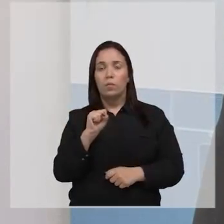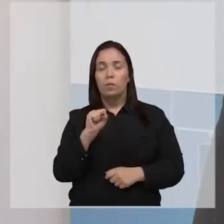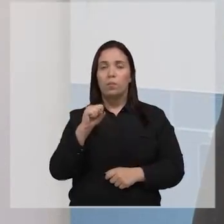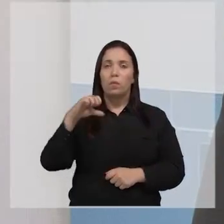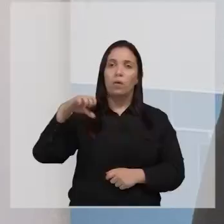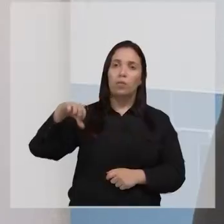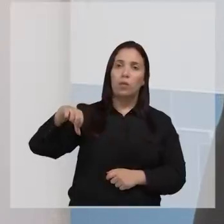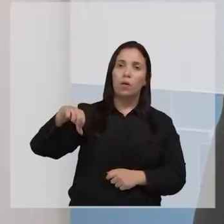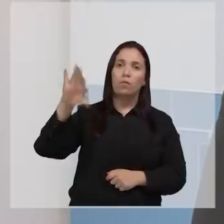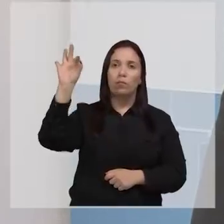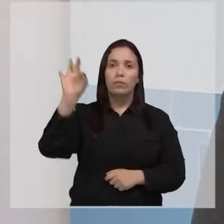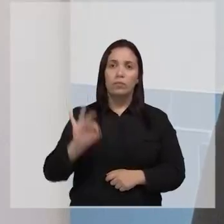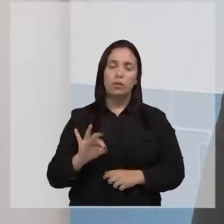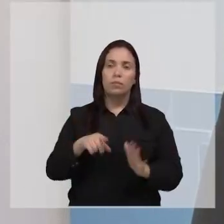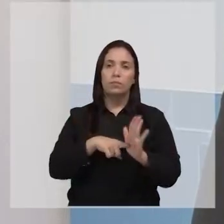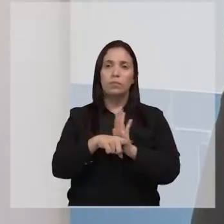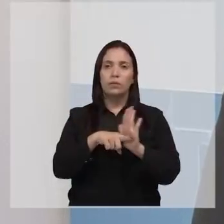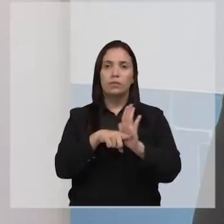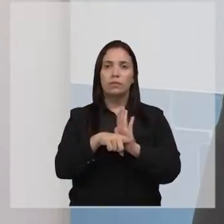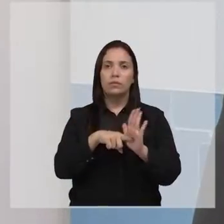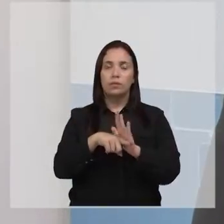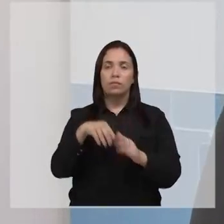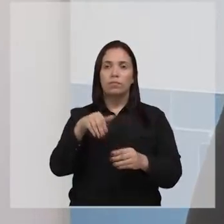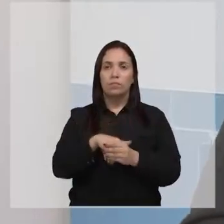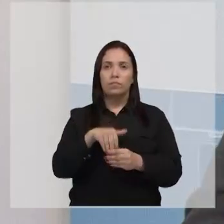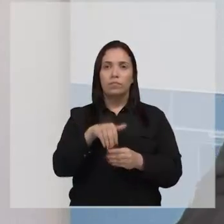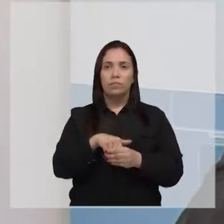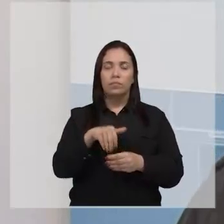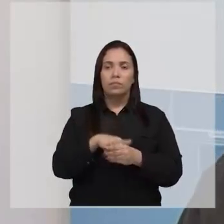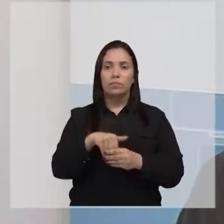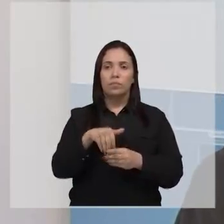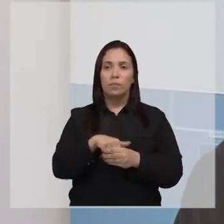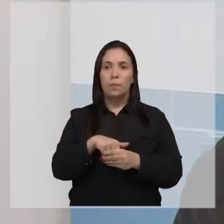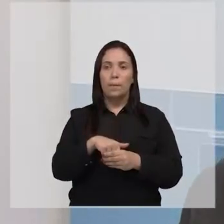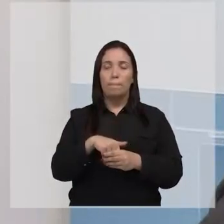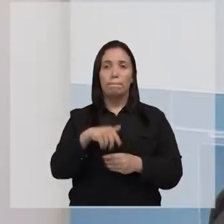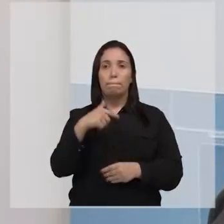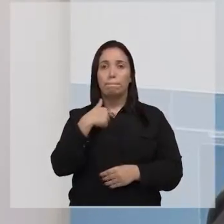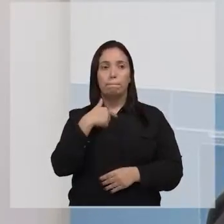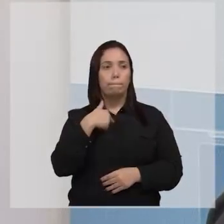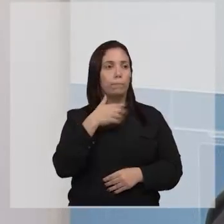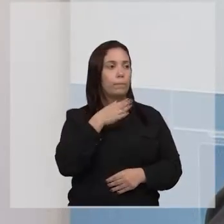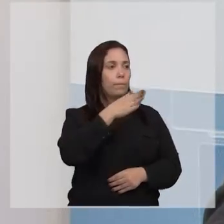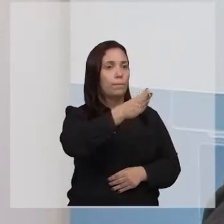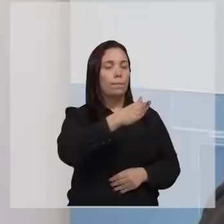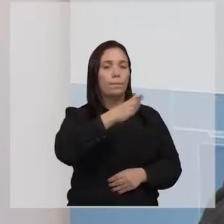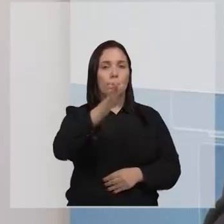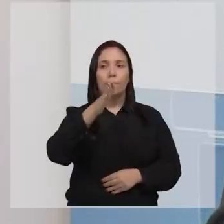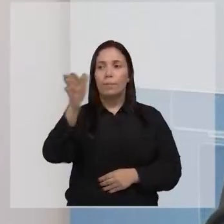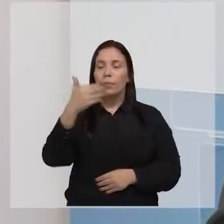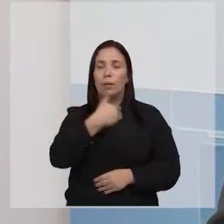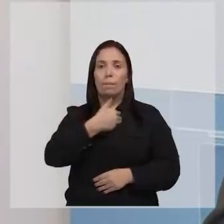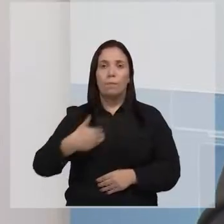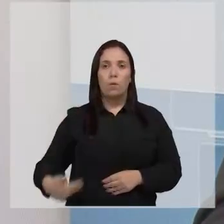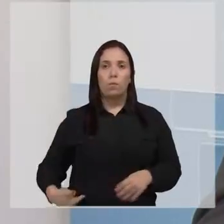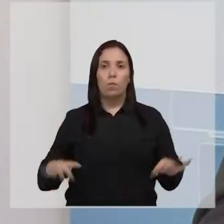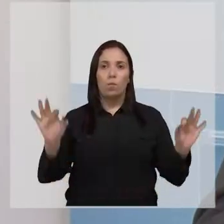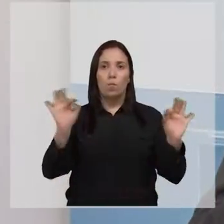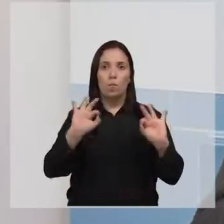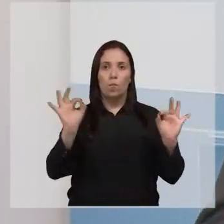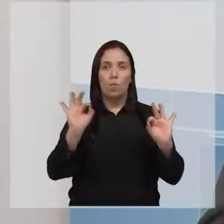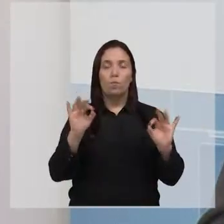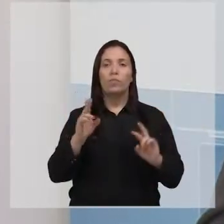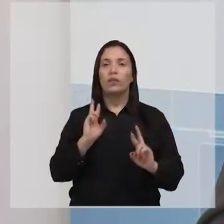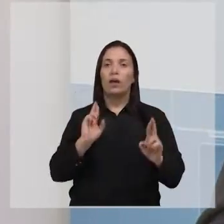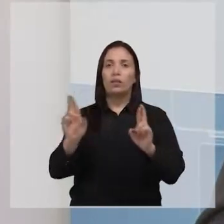né? Na pesquisa. Repetindo, para quem não frequenta ambientes públicos, nem órgãos públicos, quem não